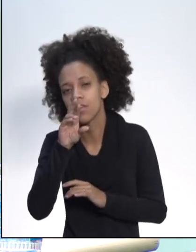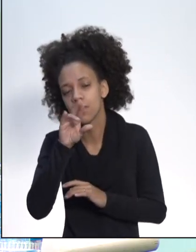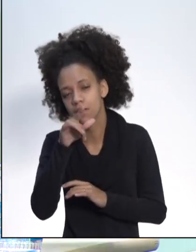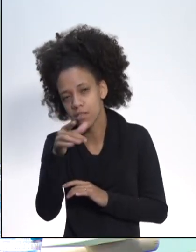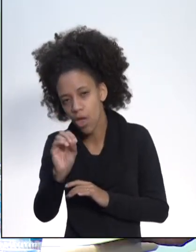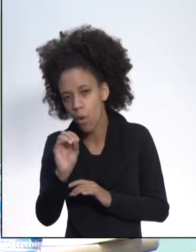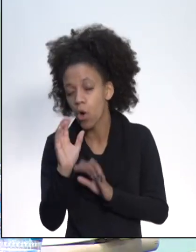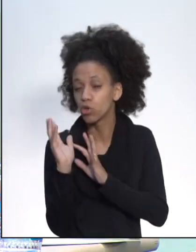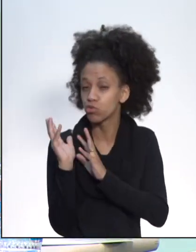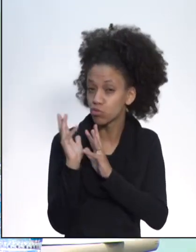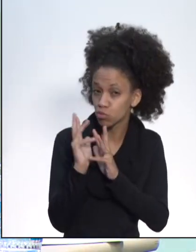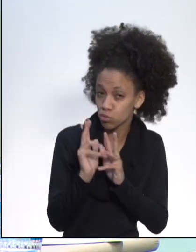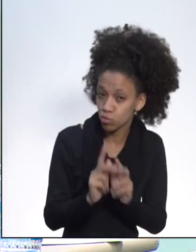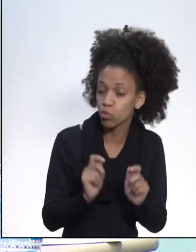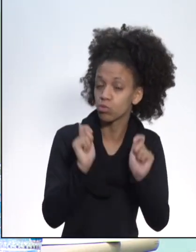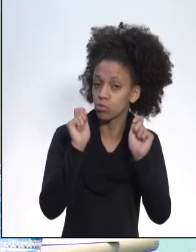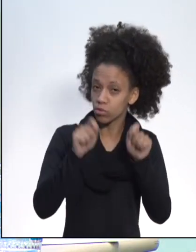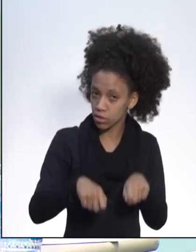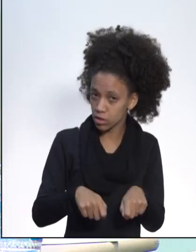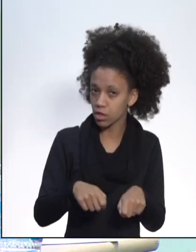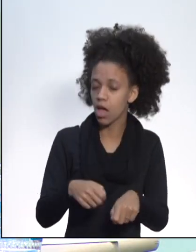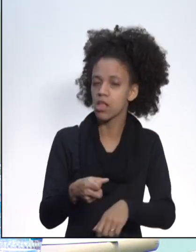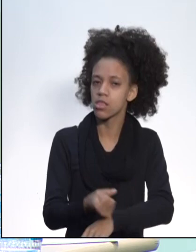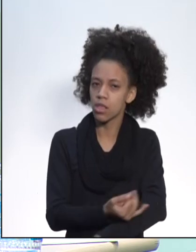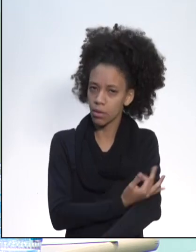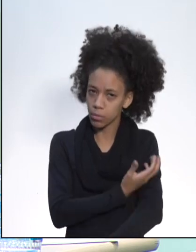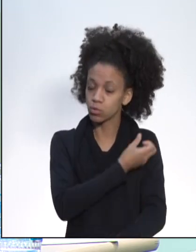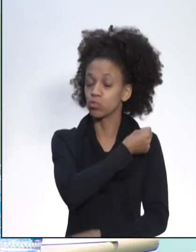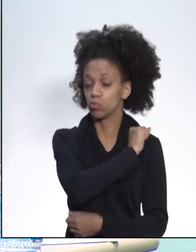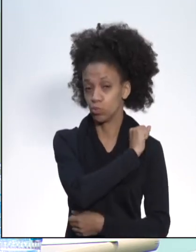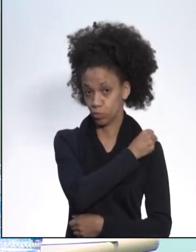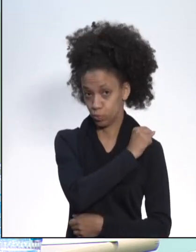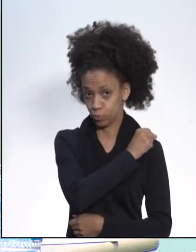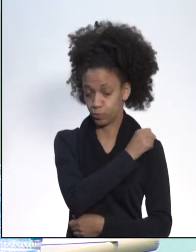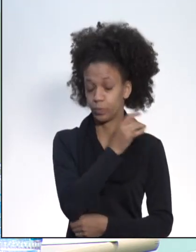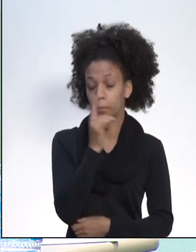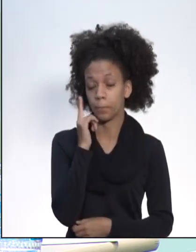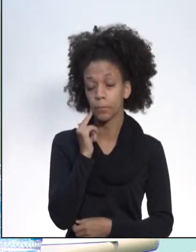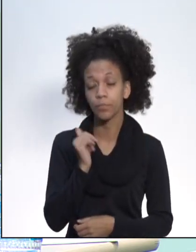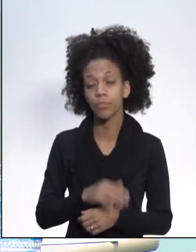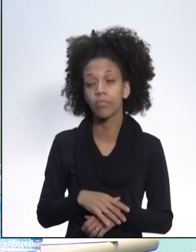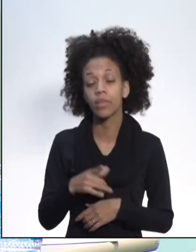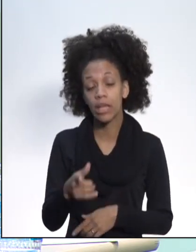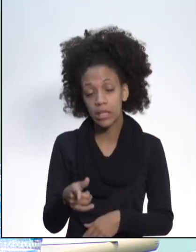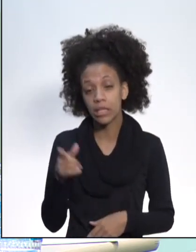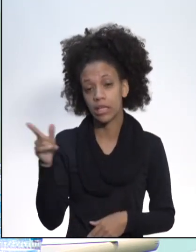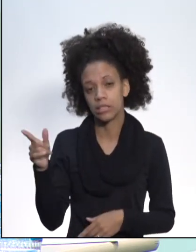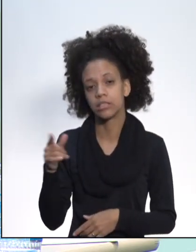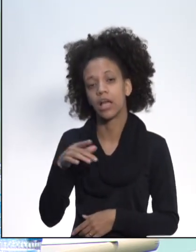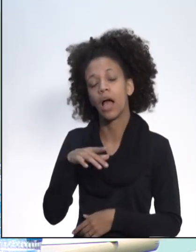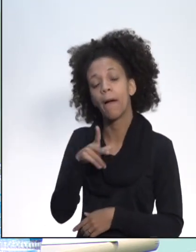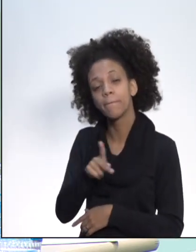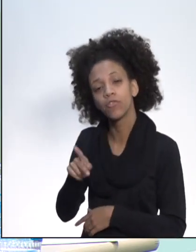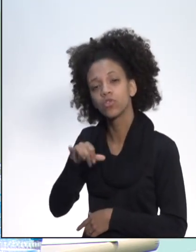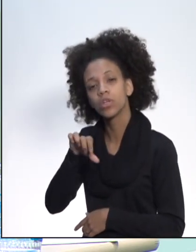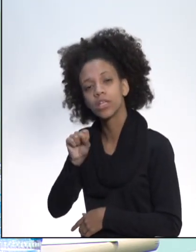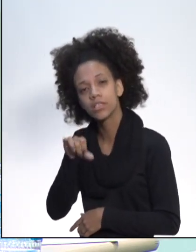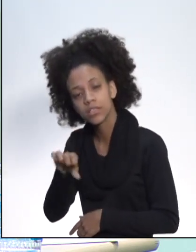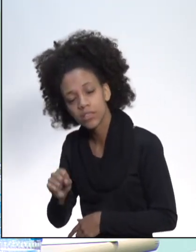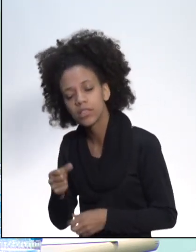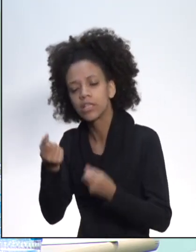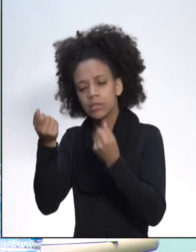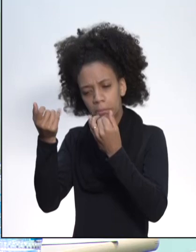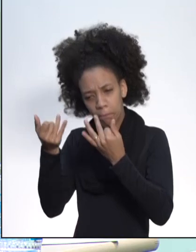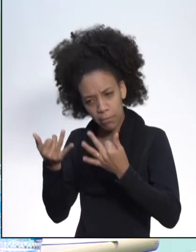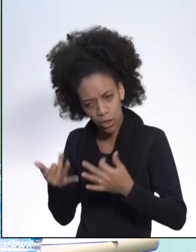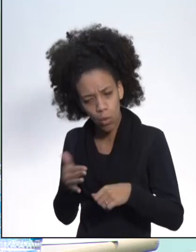as competências socioemocionais do 8º ano, que são essas que a professora Isis descreveu e conversou com